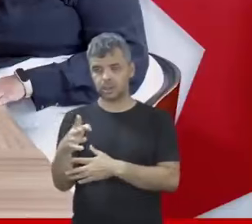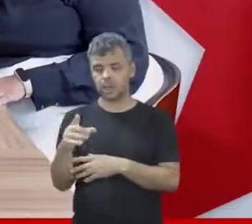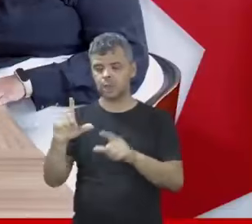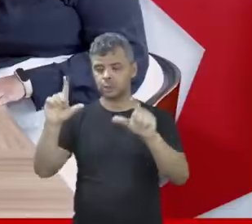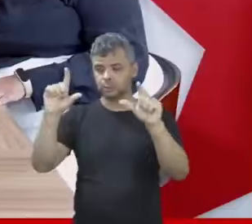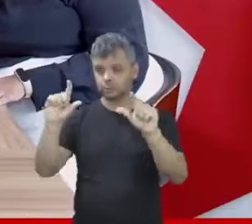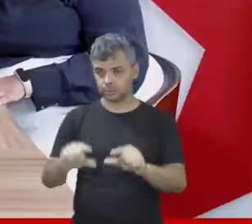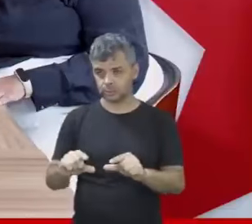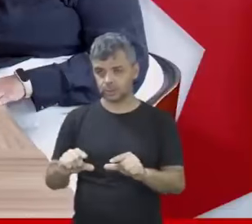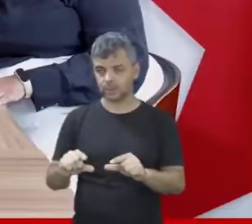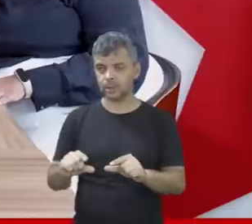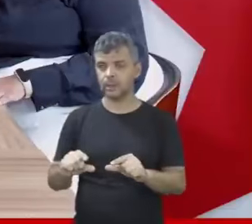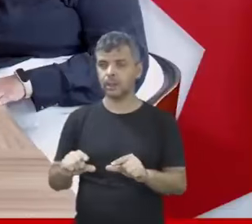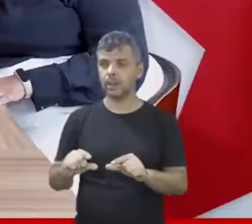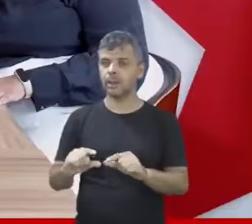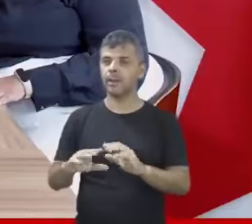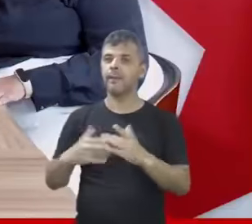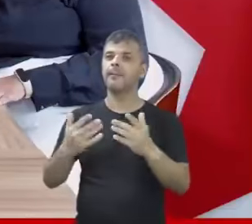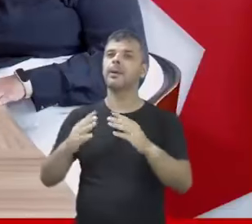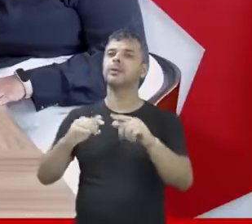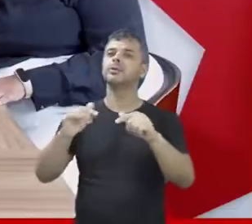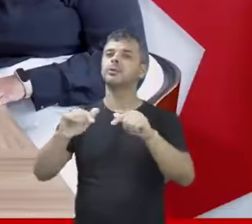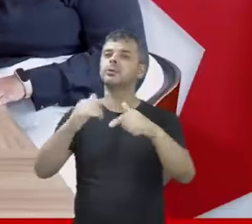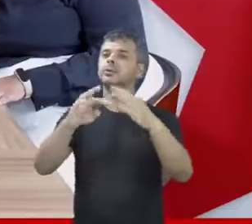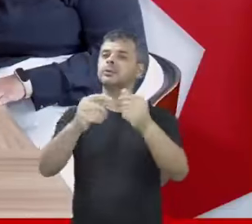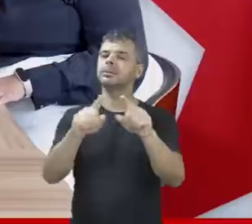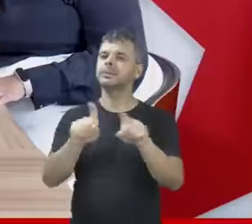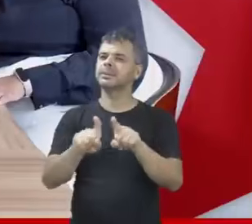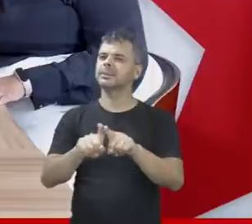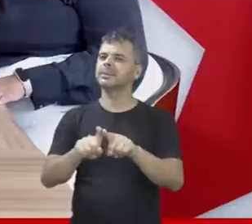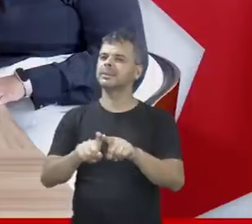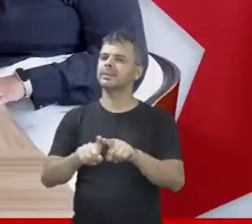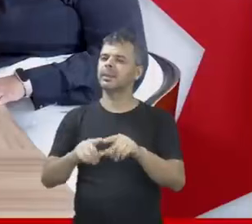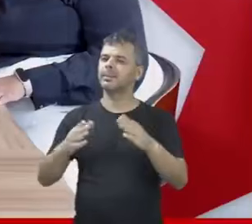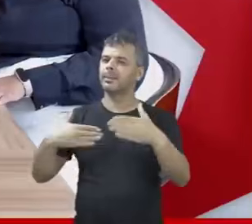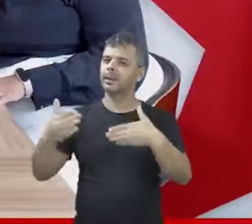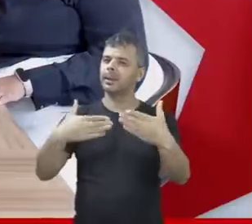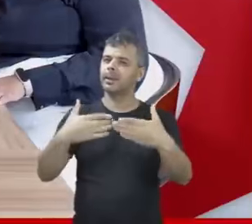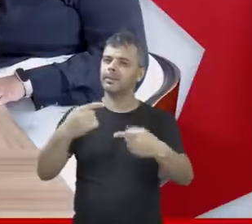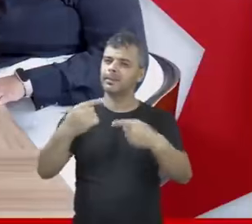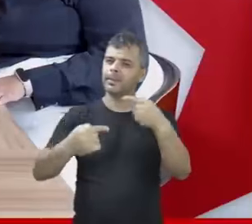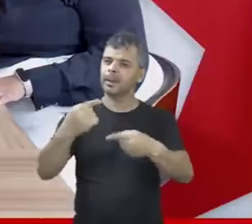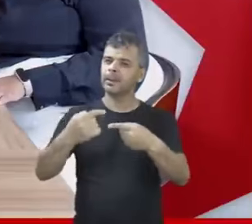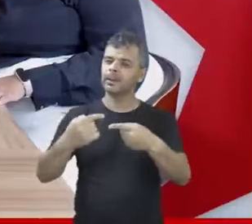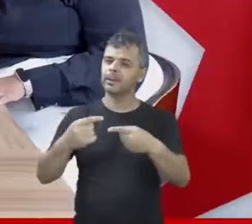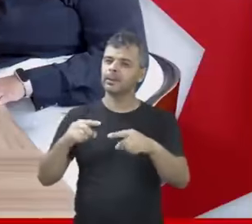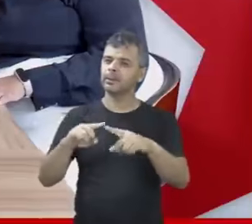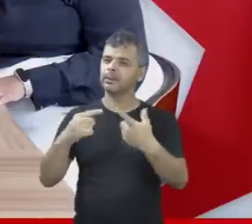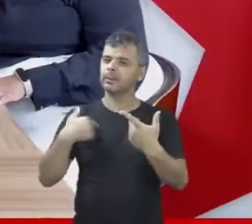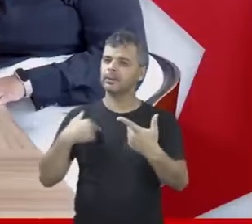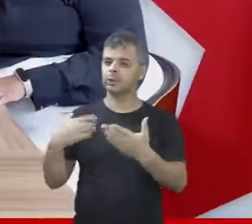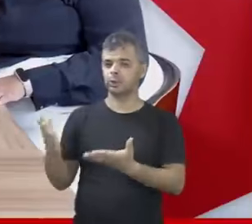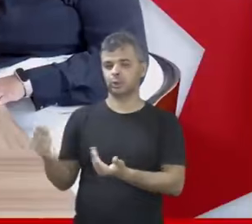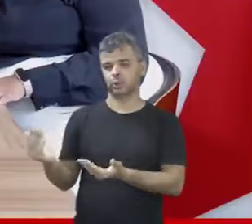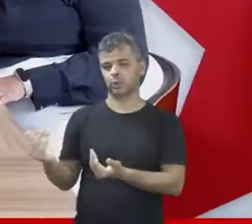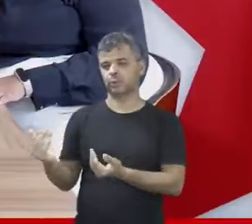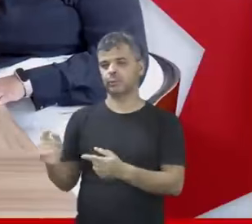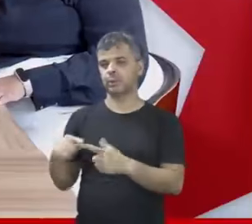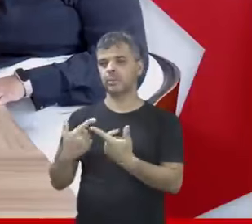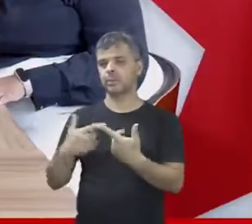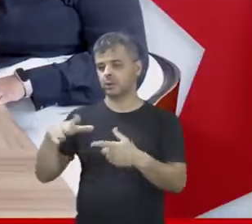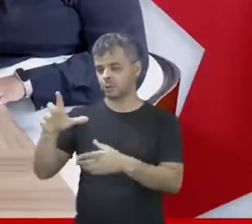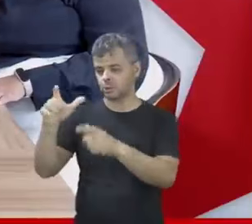cair e a gente possa avançar em outros momentos também para dialogarmos política e colocar nossos jovens aí